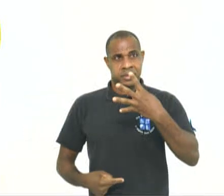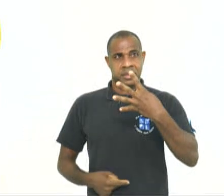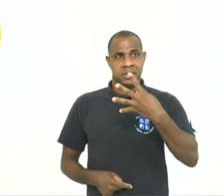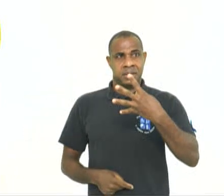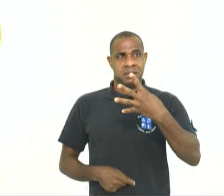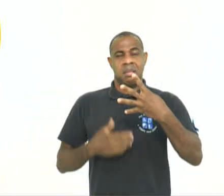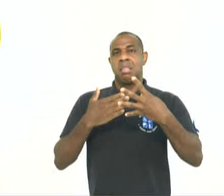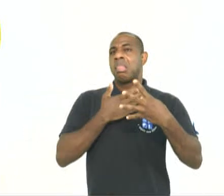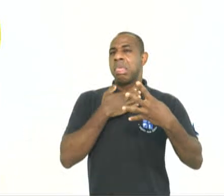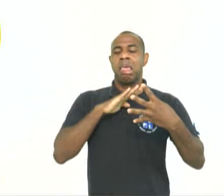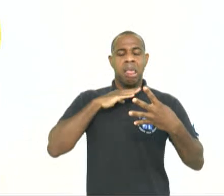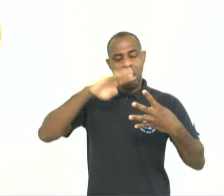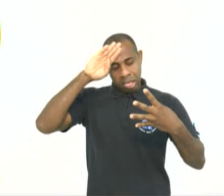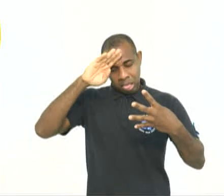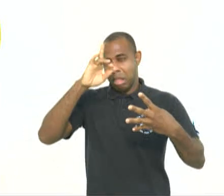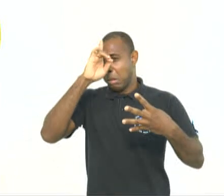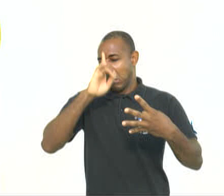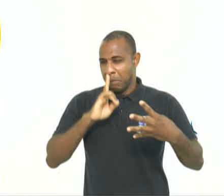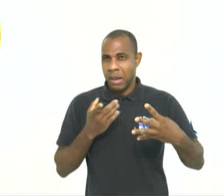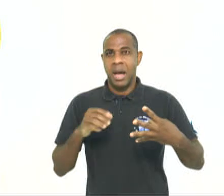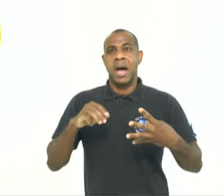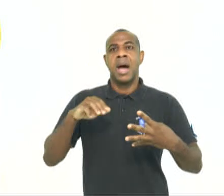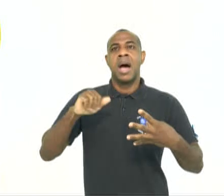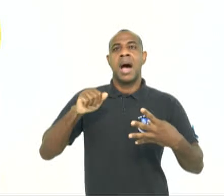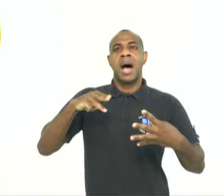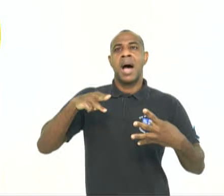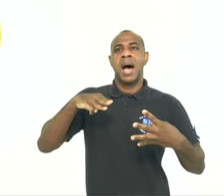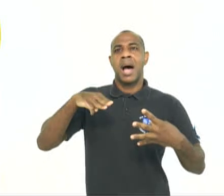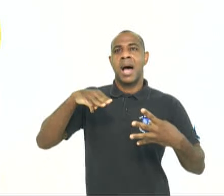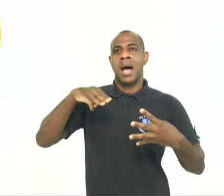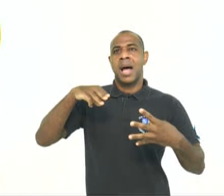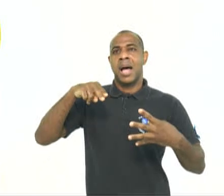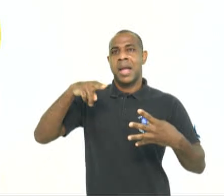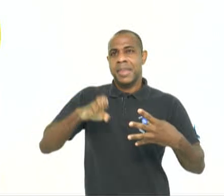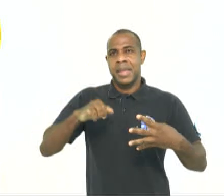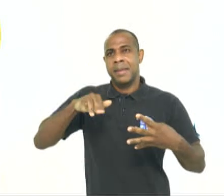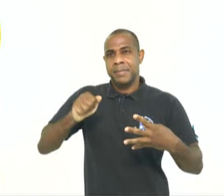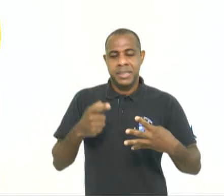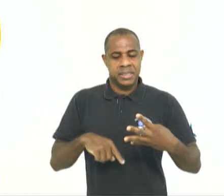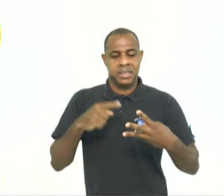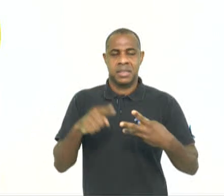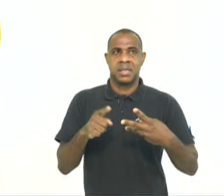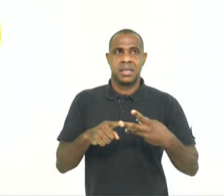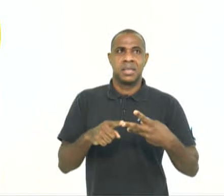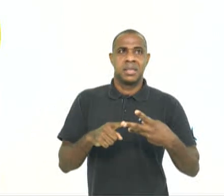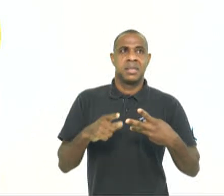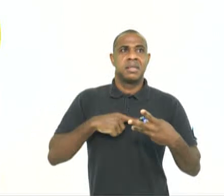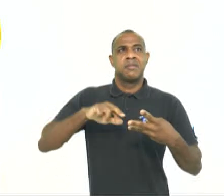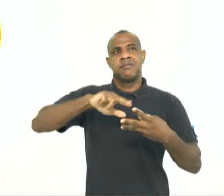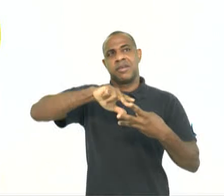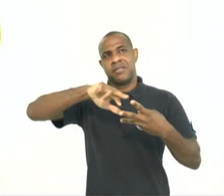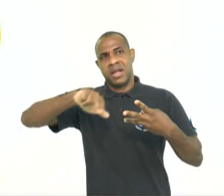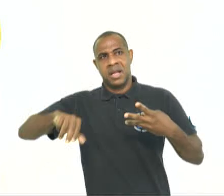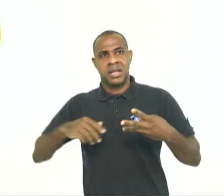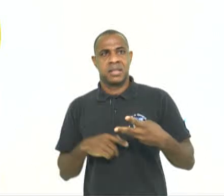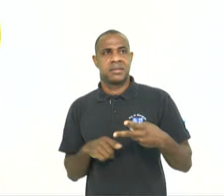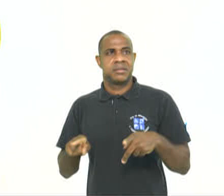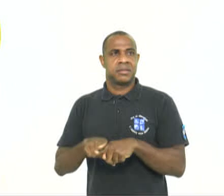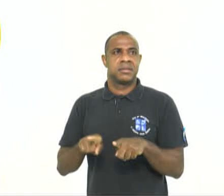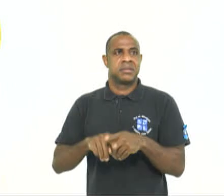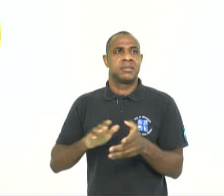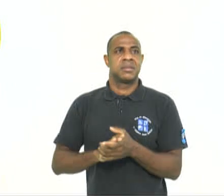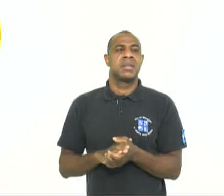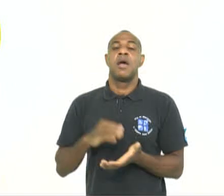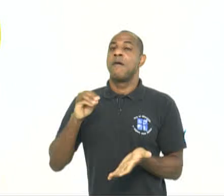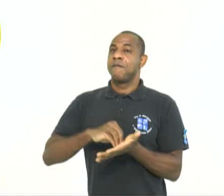A gente já ouve falar de anemia de um modo geral, mas existem alguns tipos de anemias. As anemias carenciais, que são por carência de